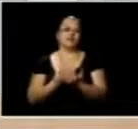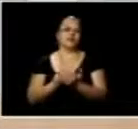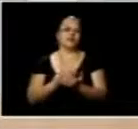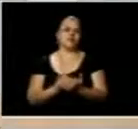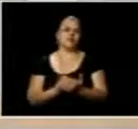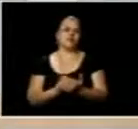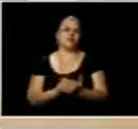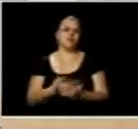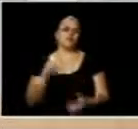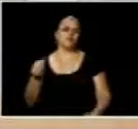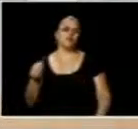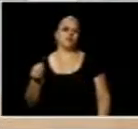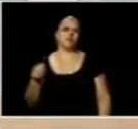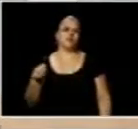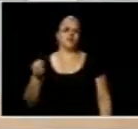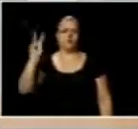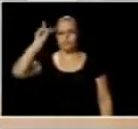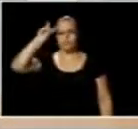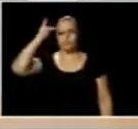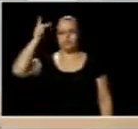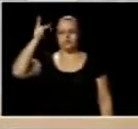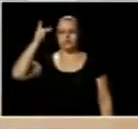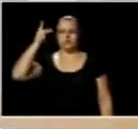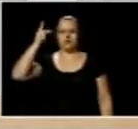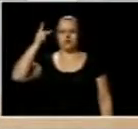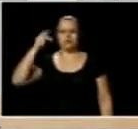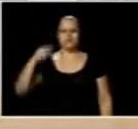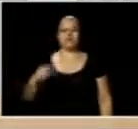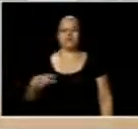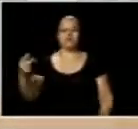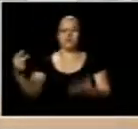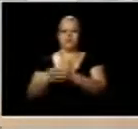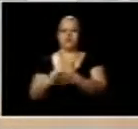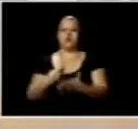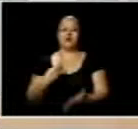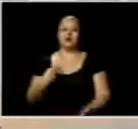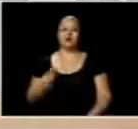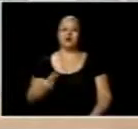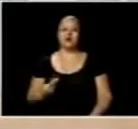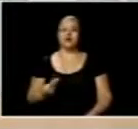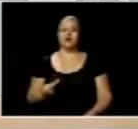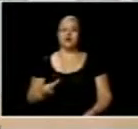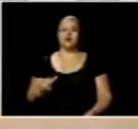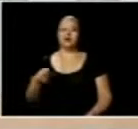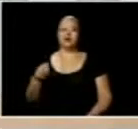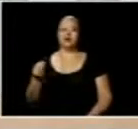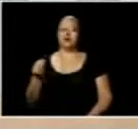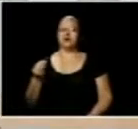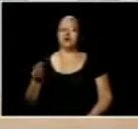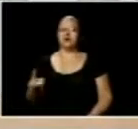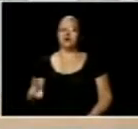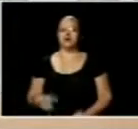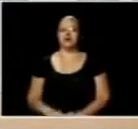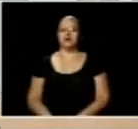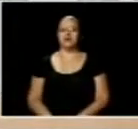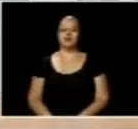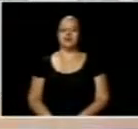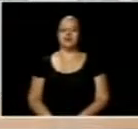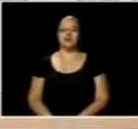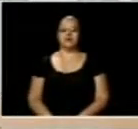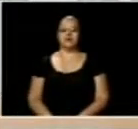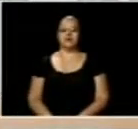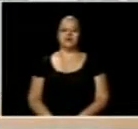historiador. Isso é erro de gente primária. Vereador Paulo Miranda, isso é um